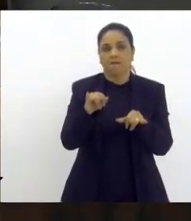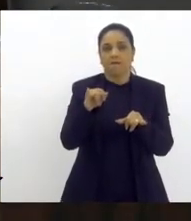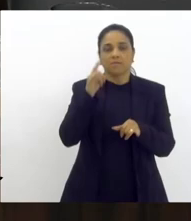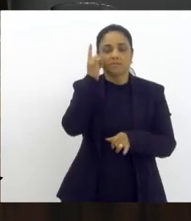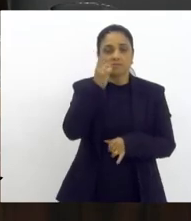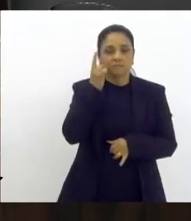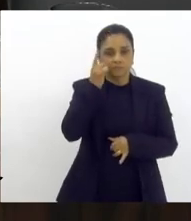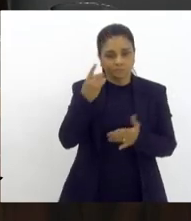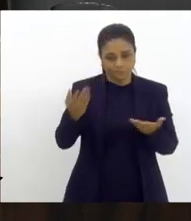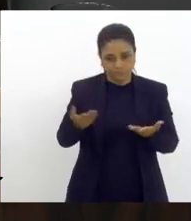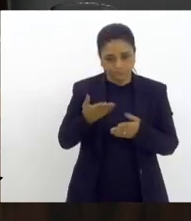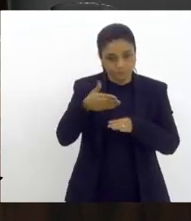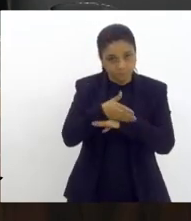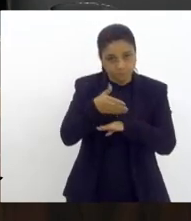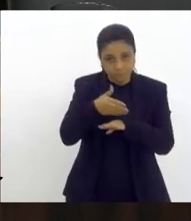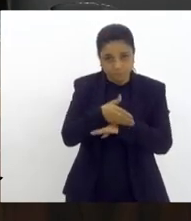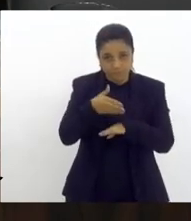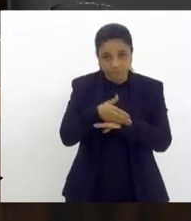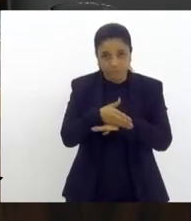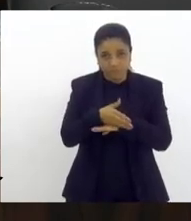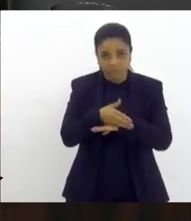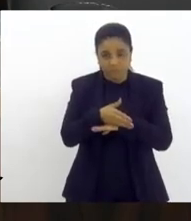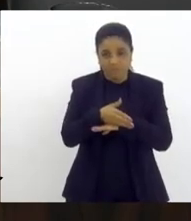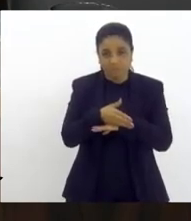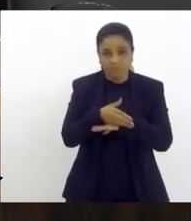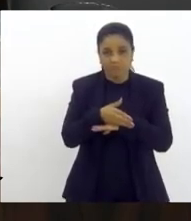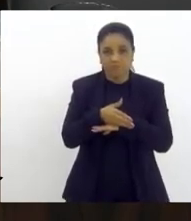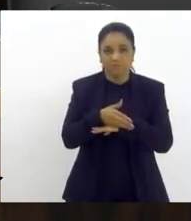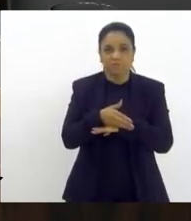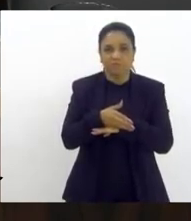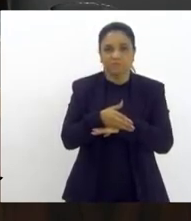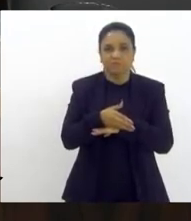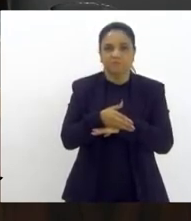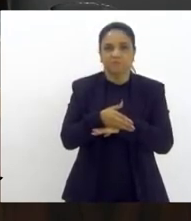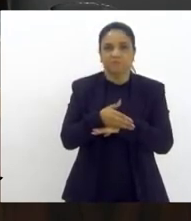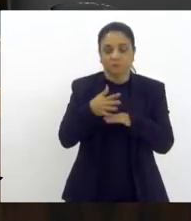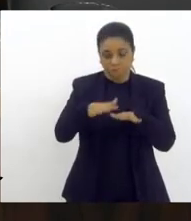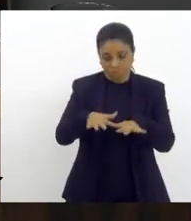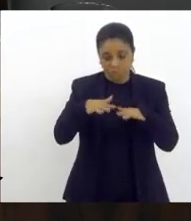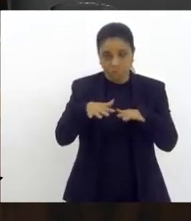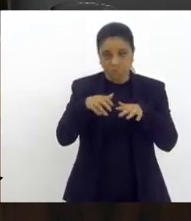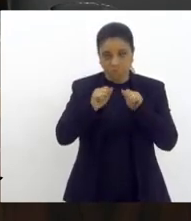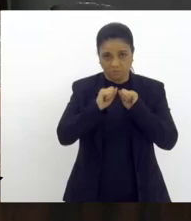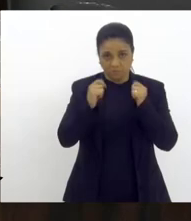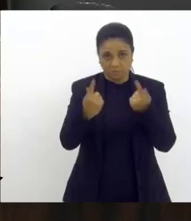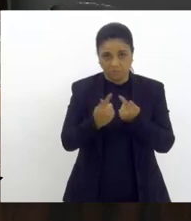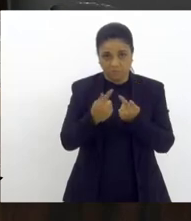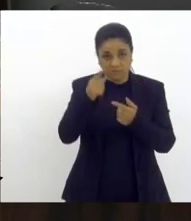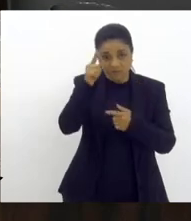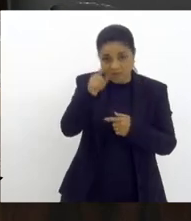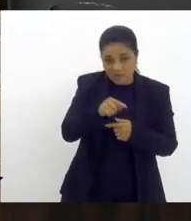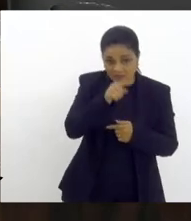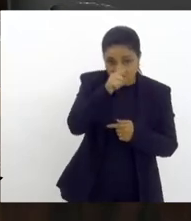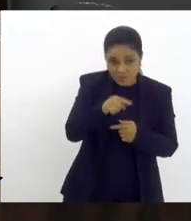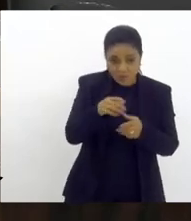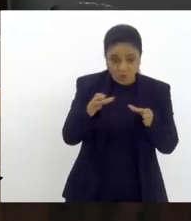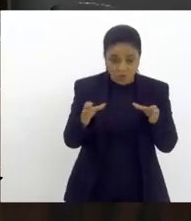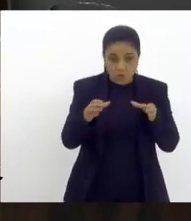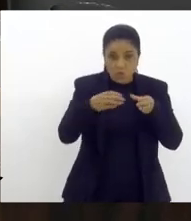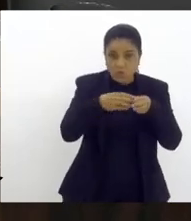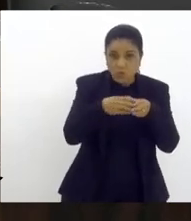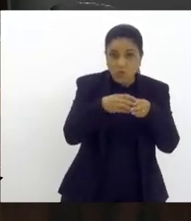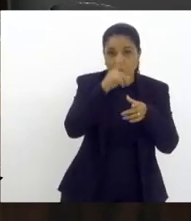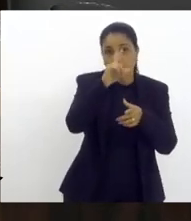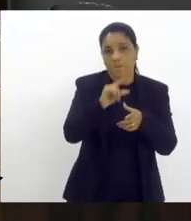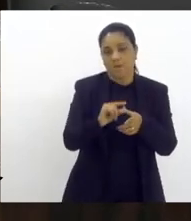presentes que foi presente sessão caiu por falta de cloro foi encerrado